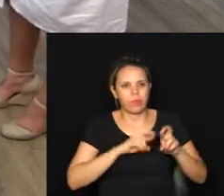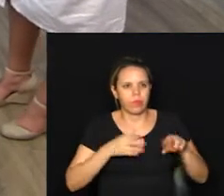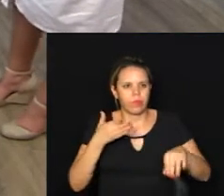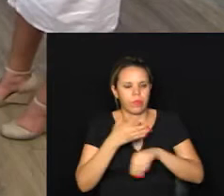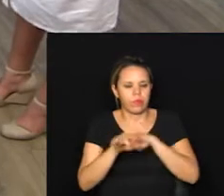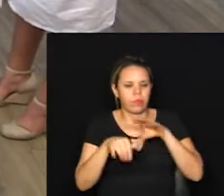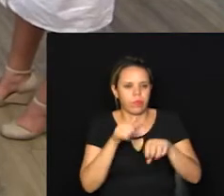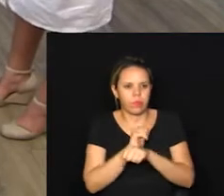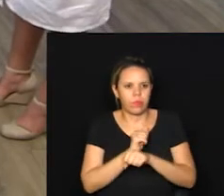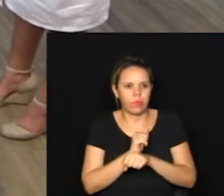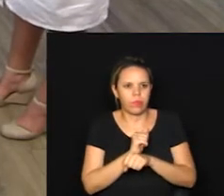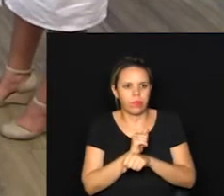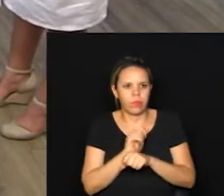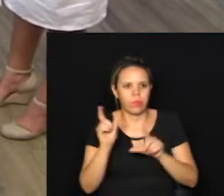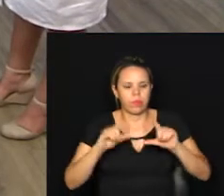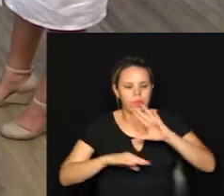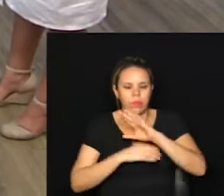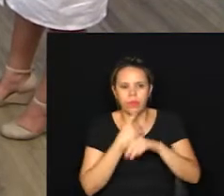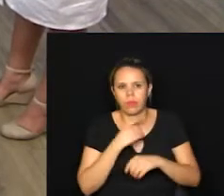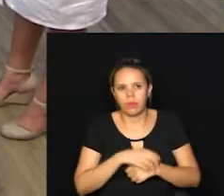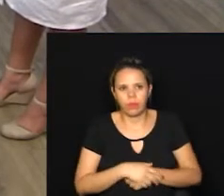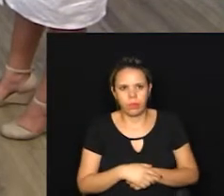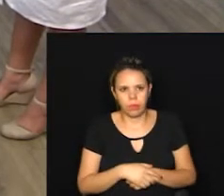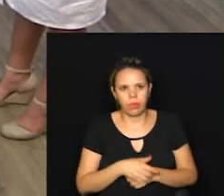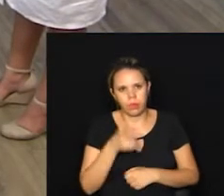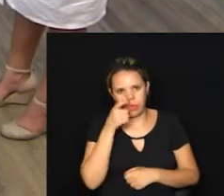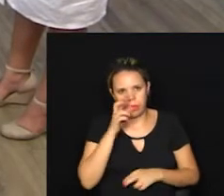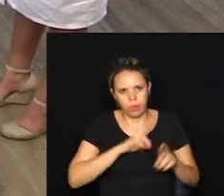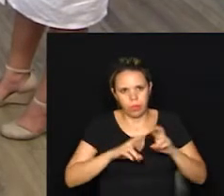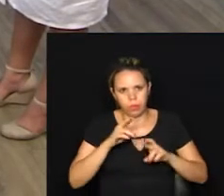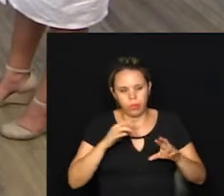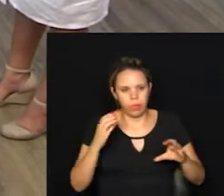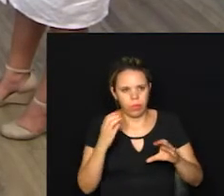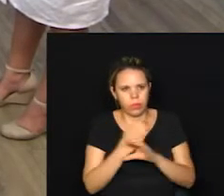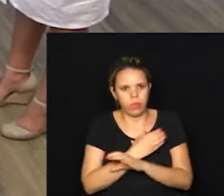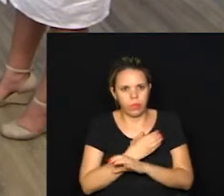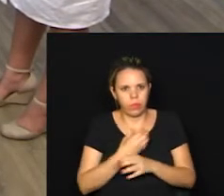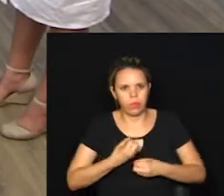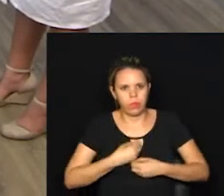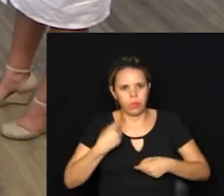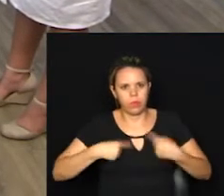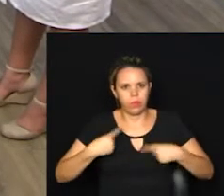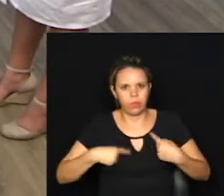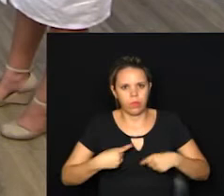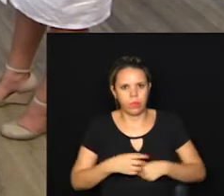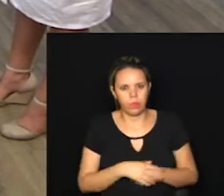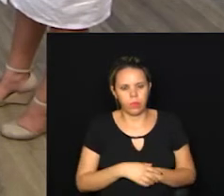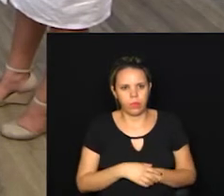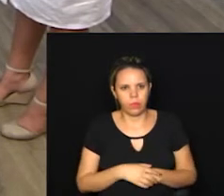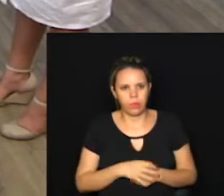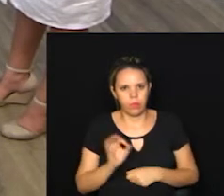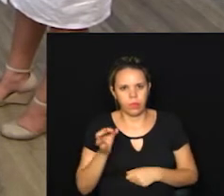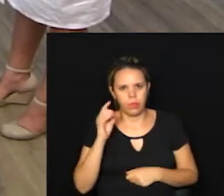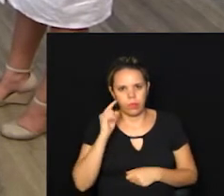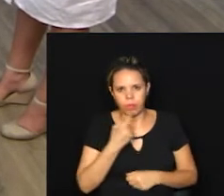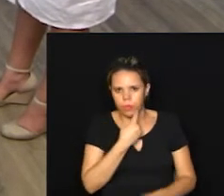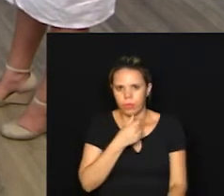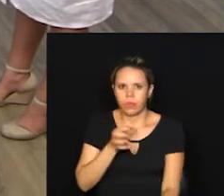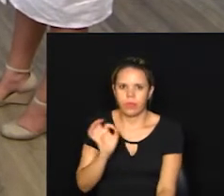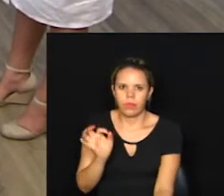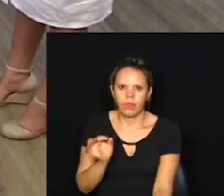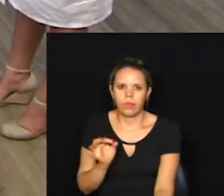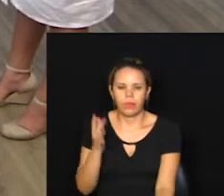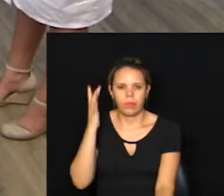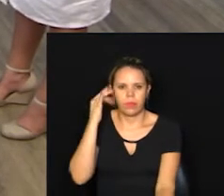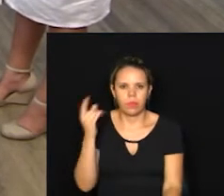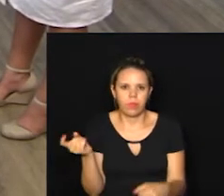o youtube.com/TV Câmara Campinas, que pode rever na íntegra todas as discussões. Certo, Mina Abreu? Certo.